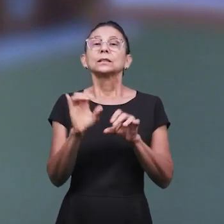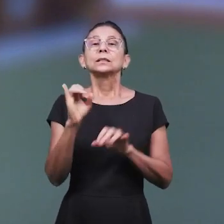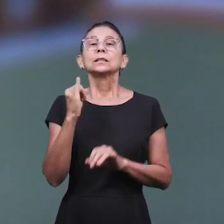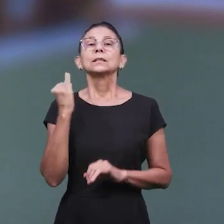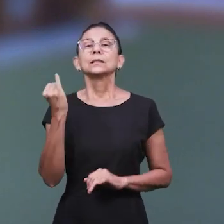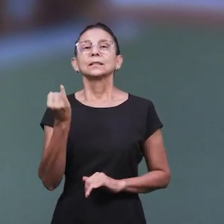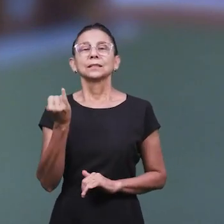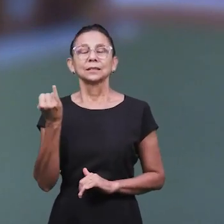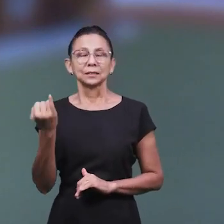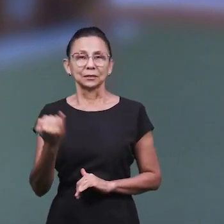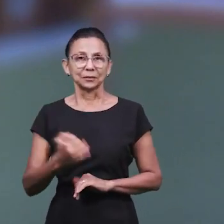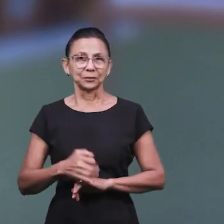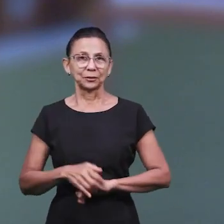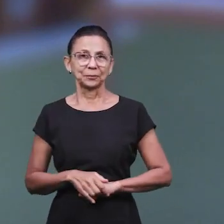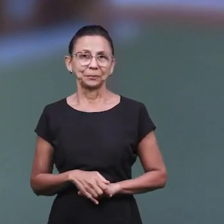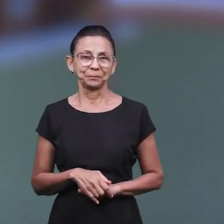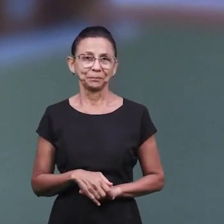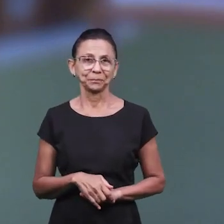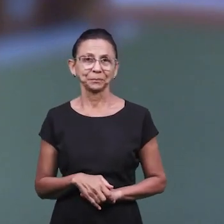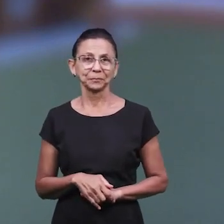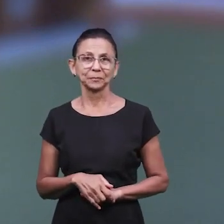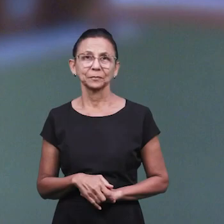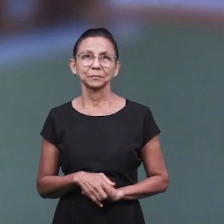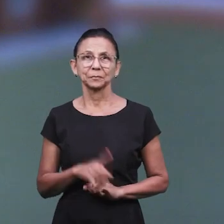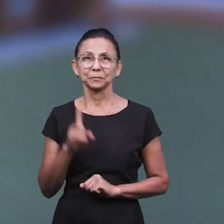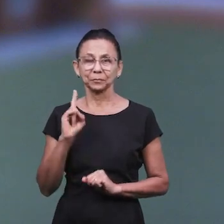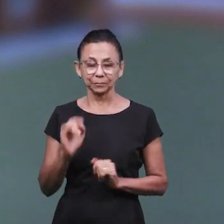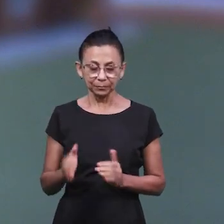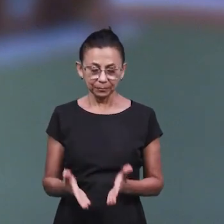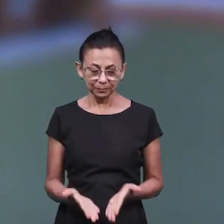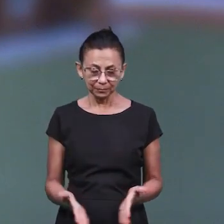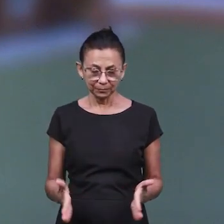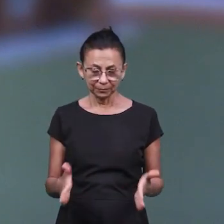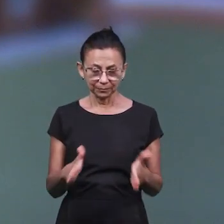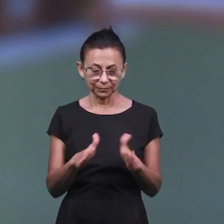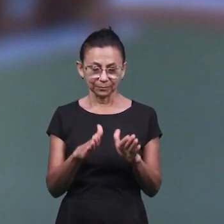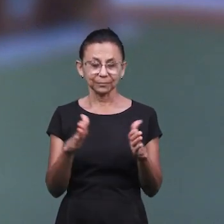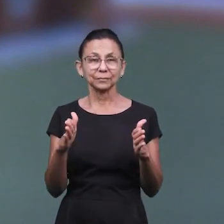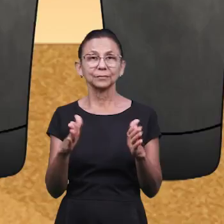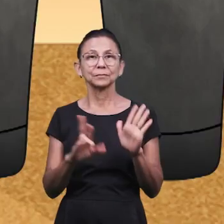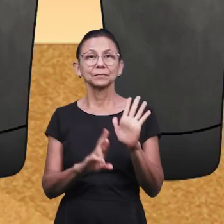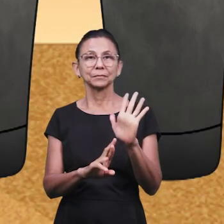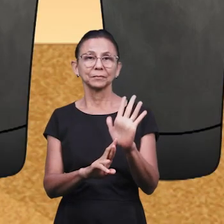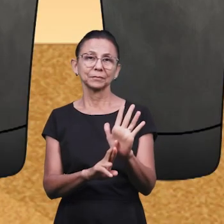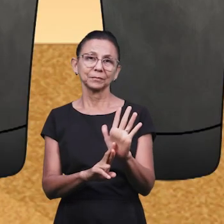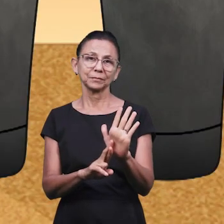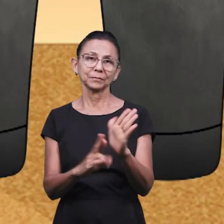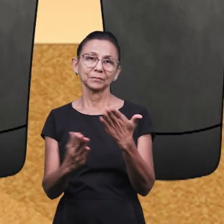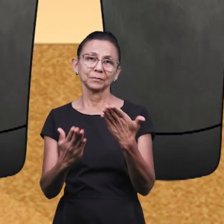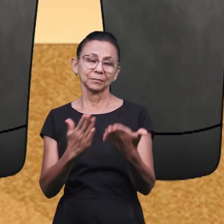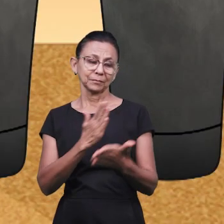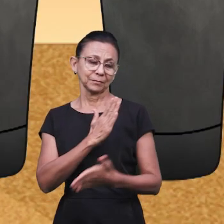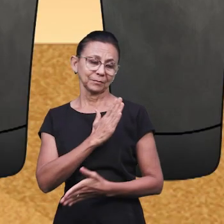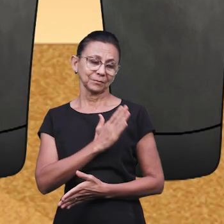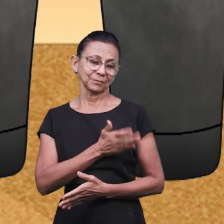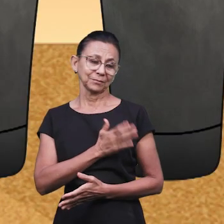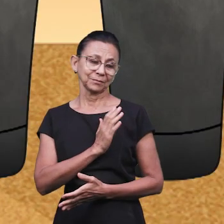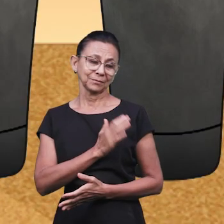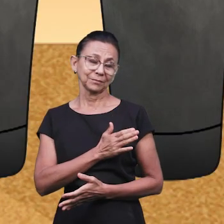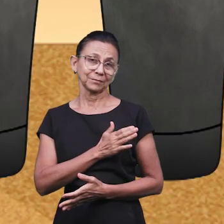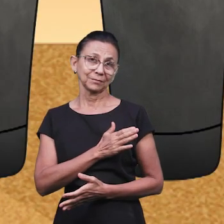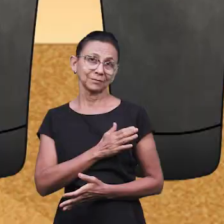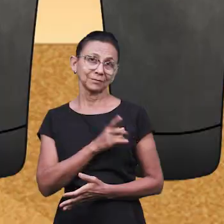muito importante nesta aula. As talhas, elas falam do nosso coração, mas elas